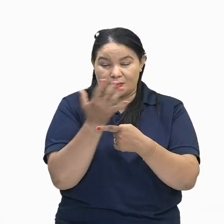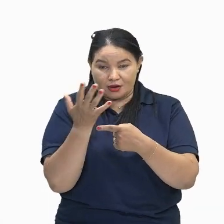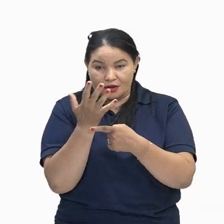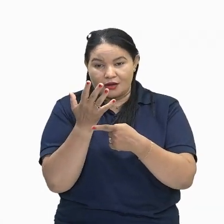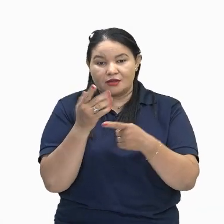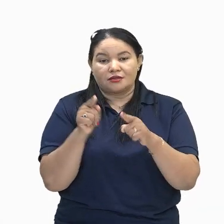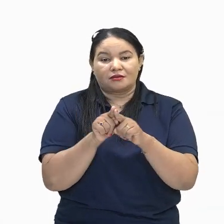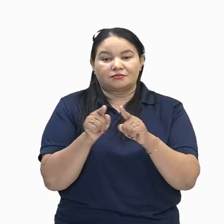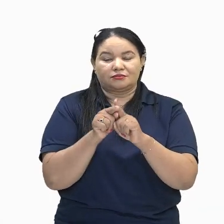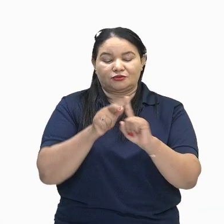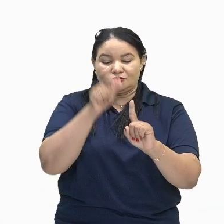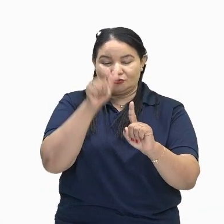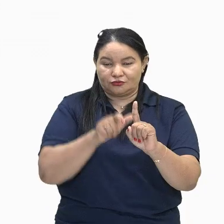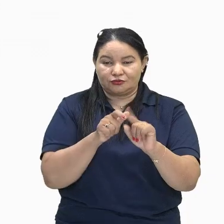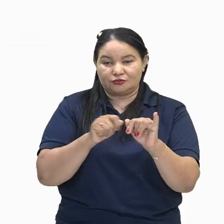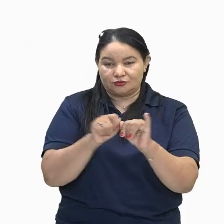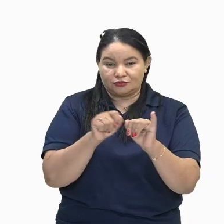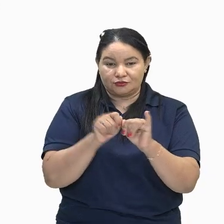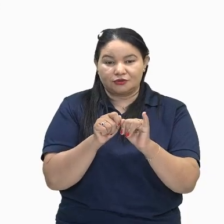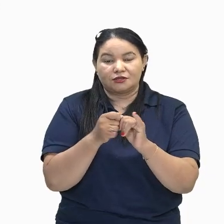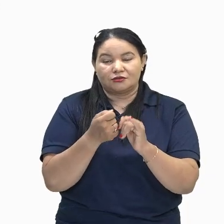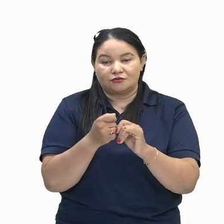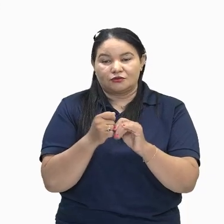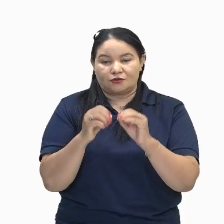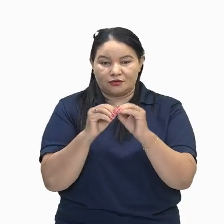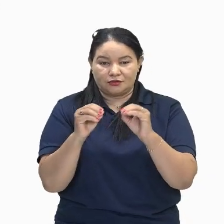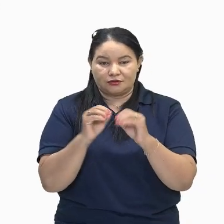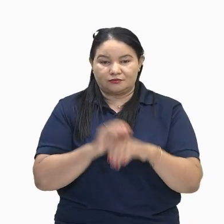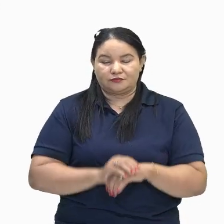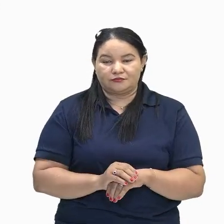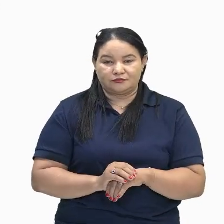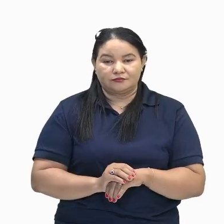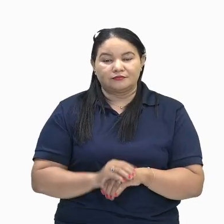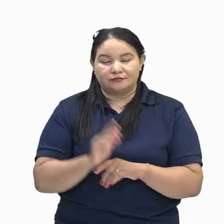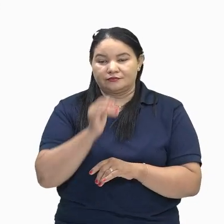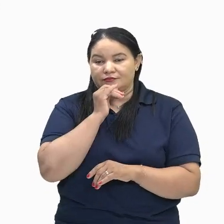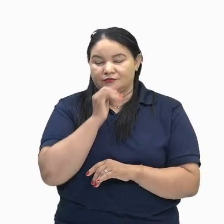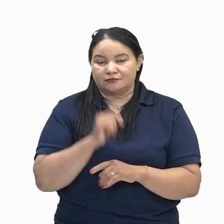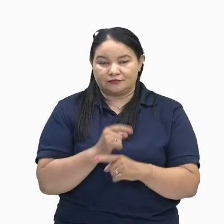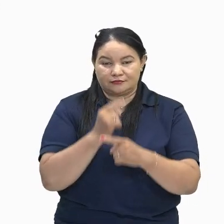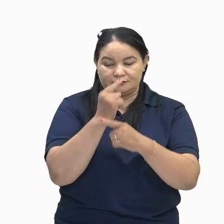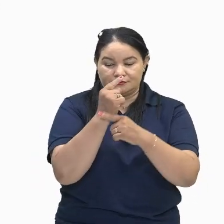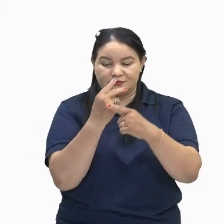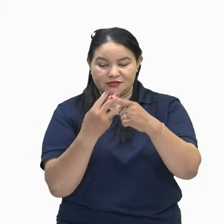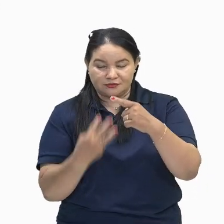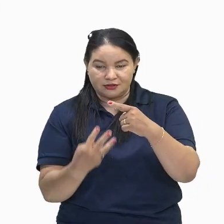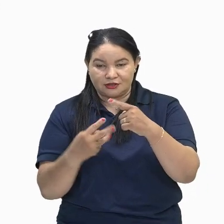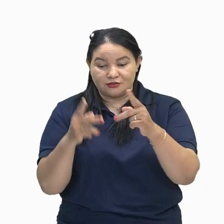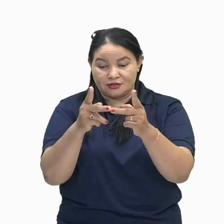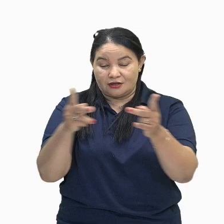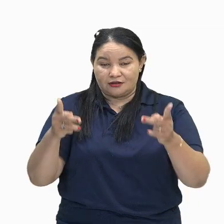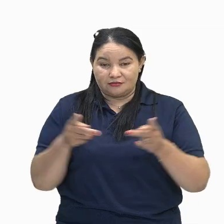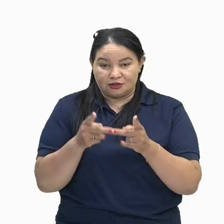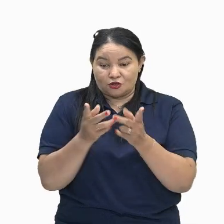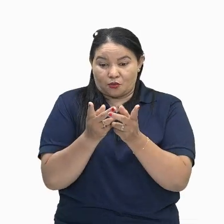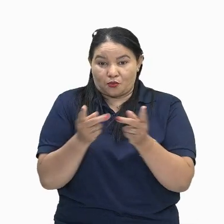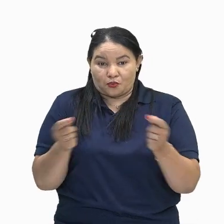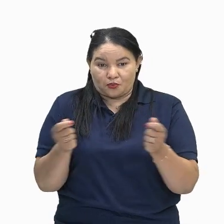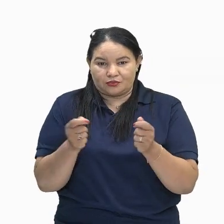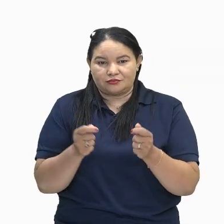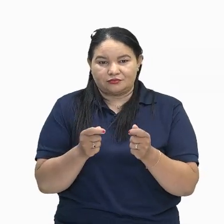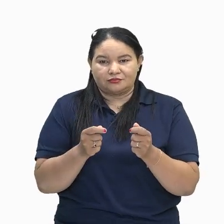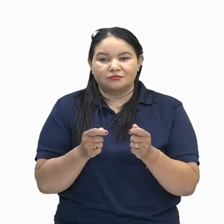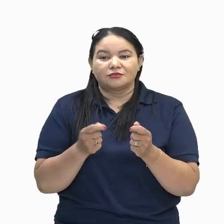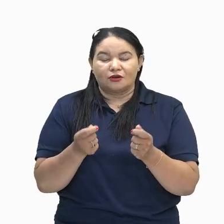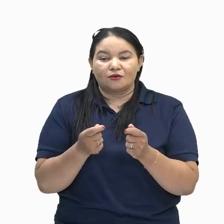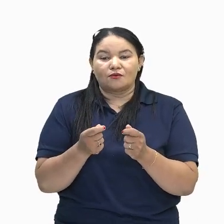oração. Então, observem o exemplo. 1/3 da pizza desapareceu. Quem é o numerador aqui? 1 ou a